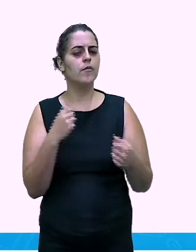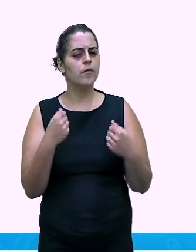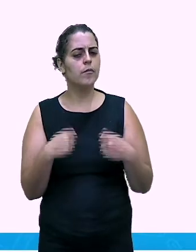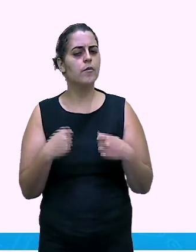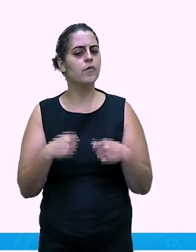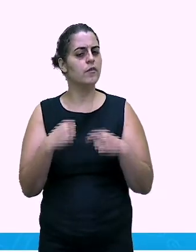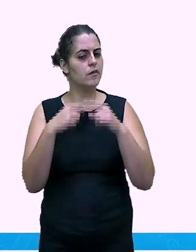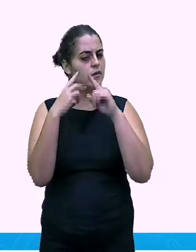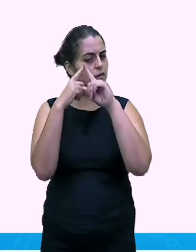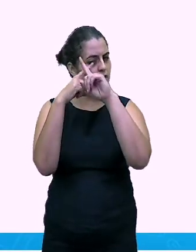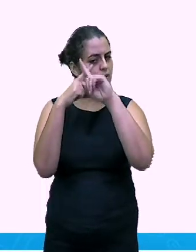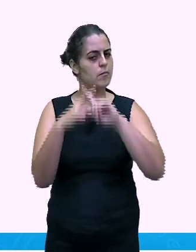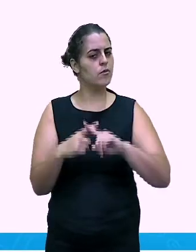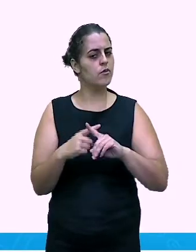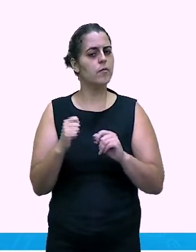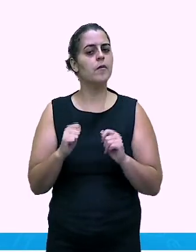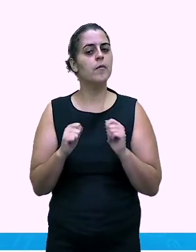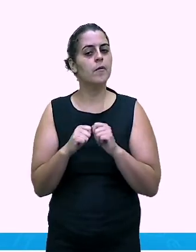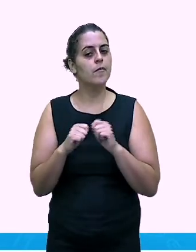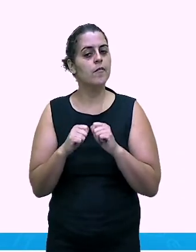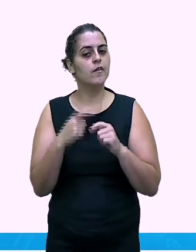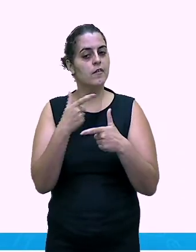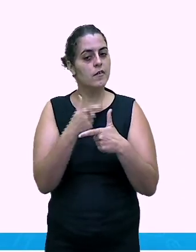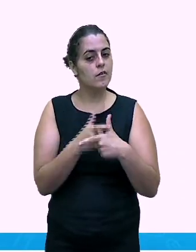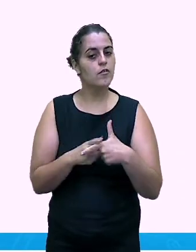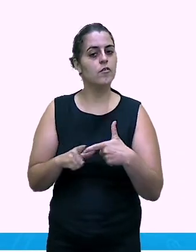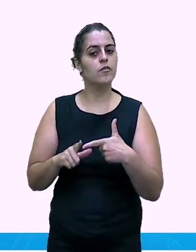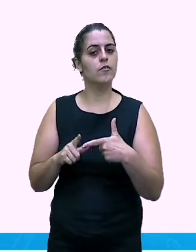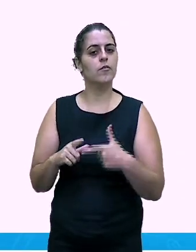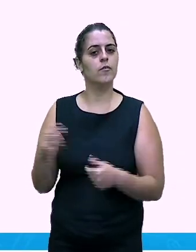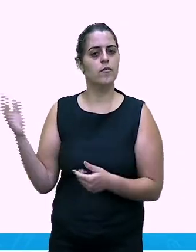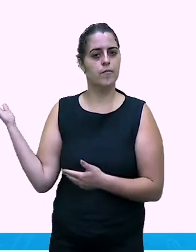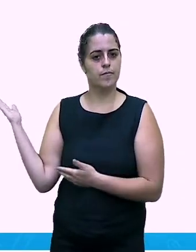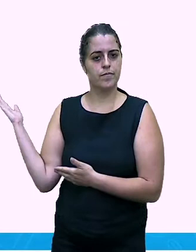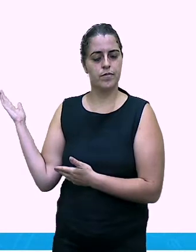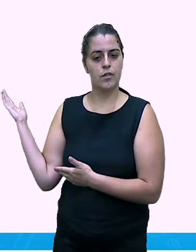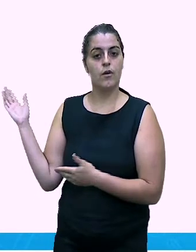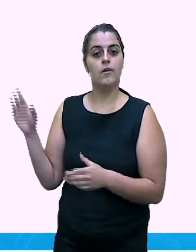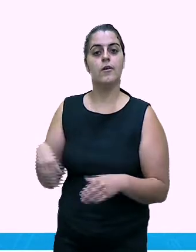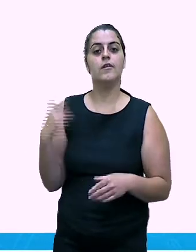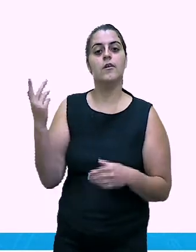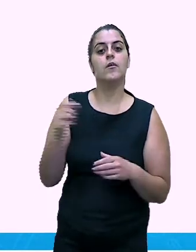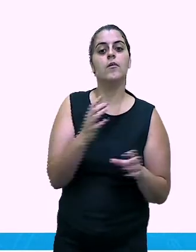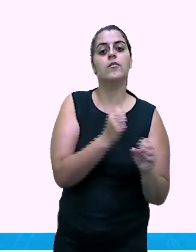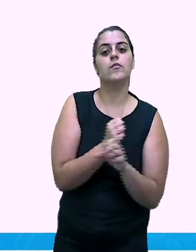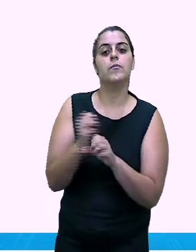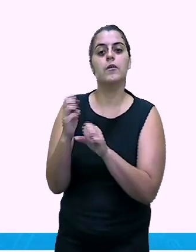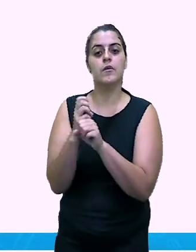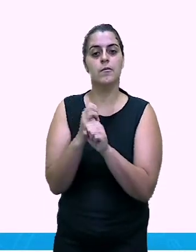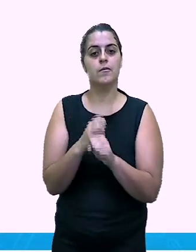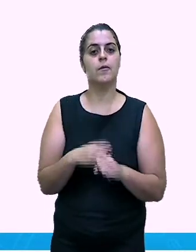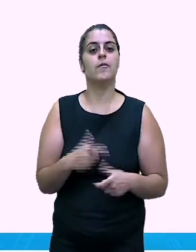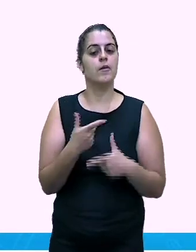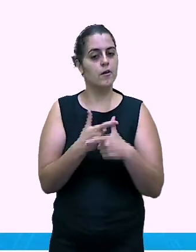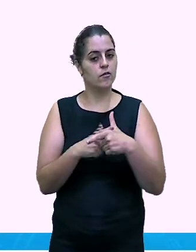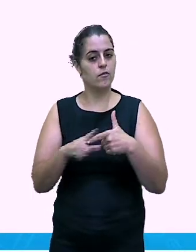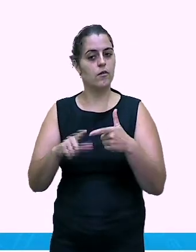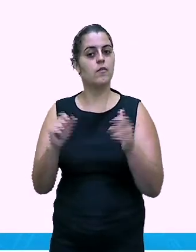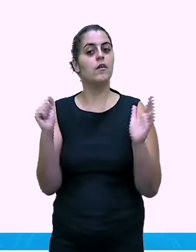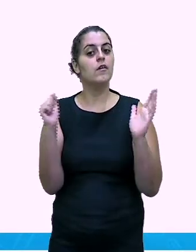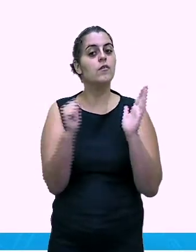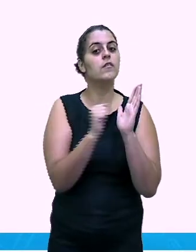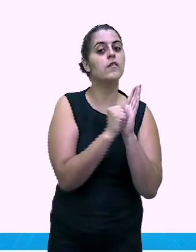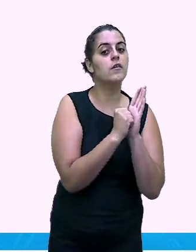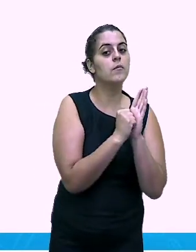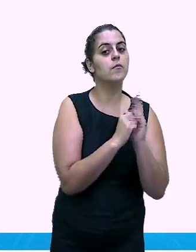depende um pouquinho da multiplicação para resolver a divisão. E assim como as outras operações, a divisão também tem os